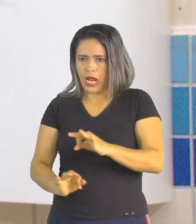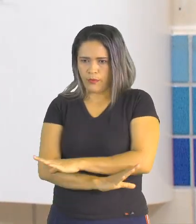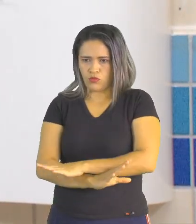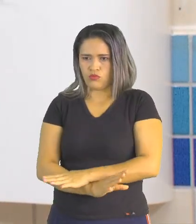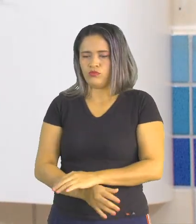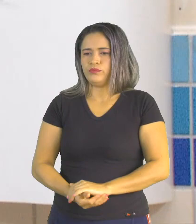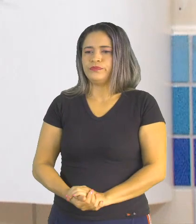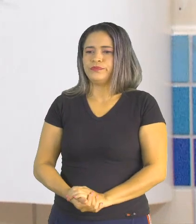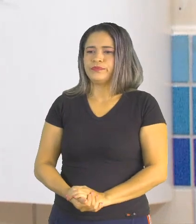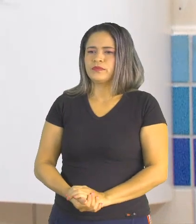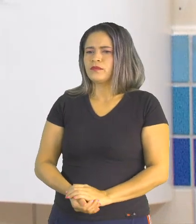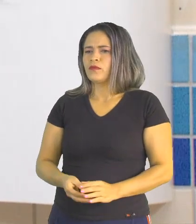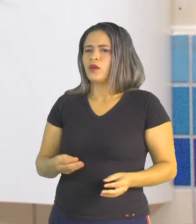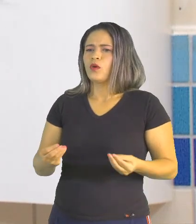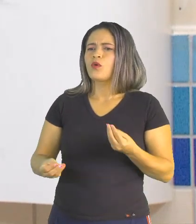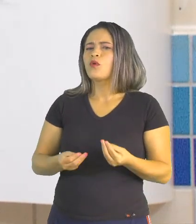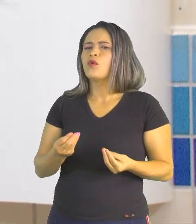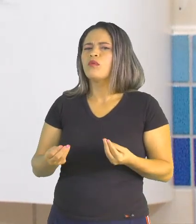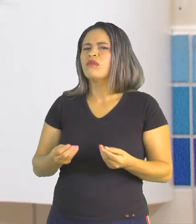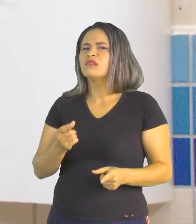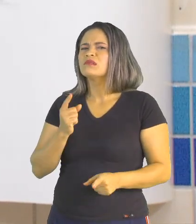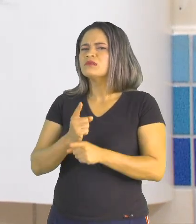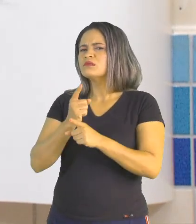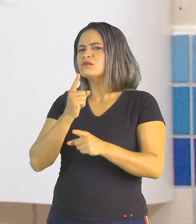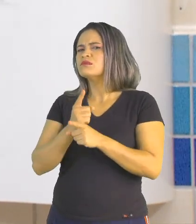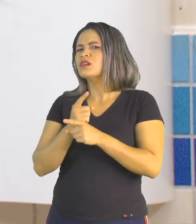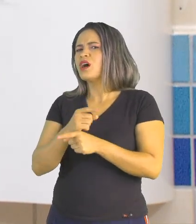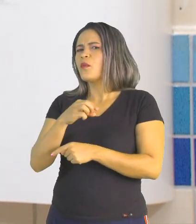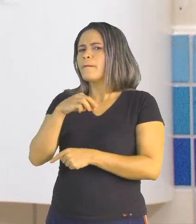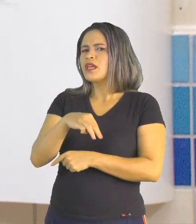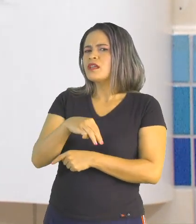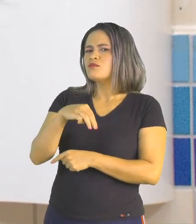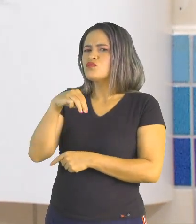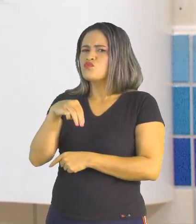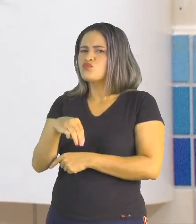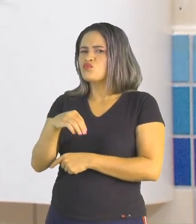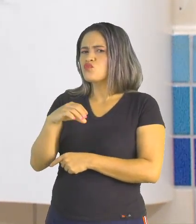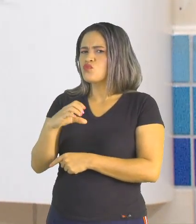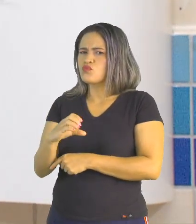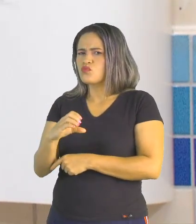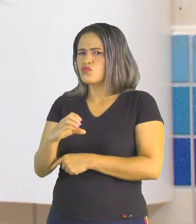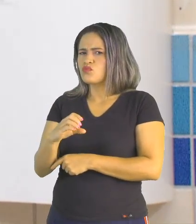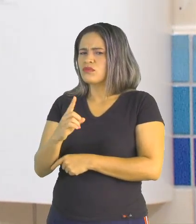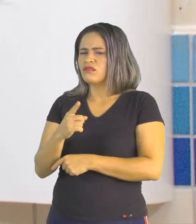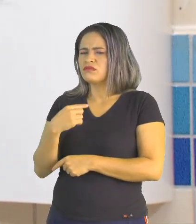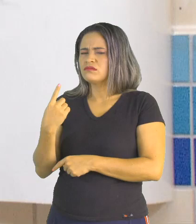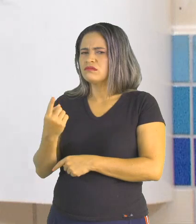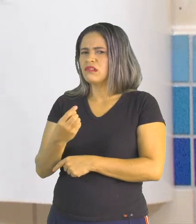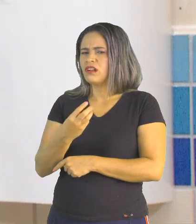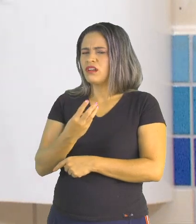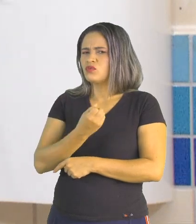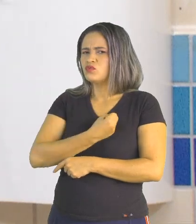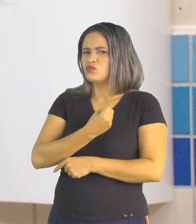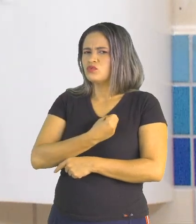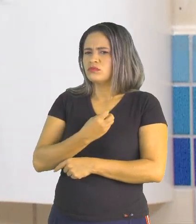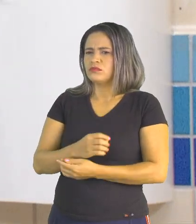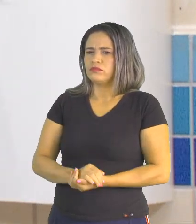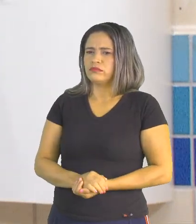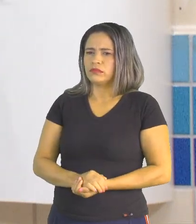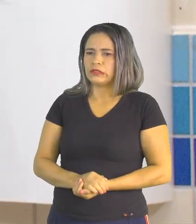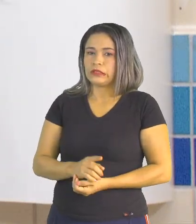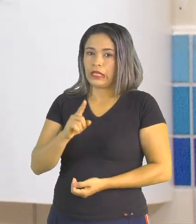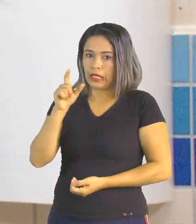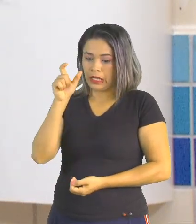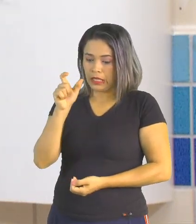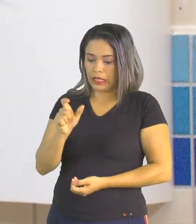terminei. Mas como que eu vou descobrir qual é o mínimo múltiplo comum desses 3 números? Esses